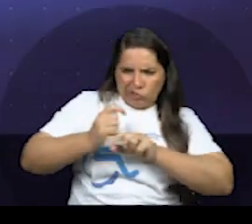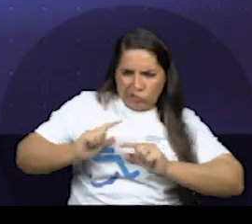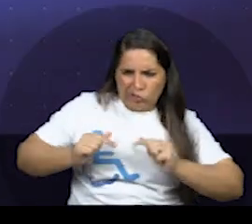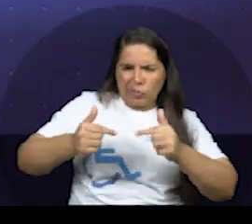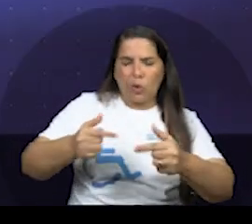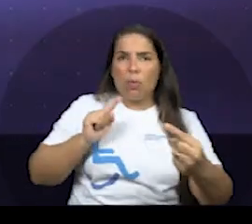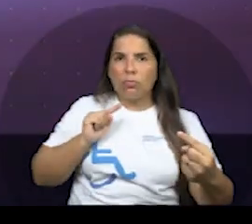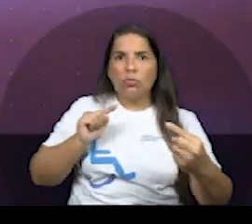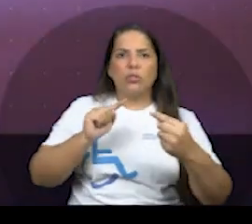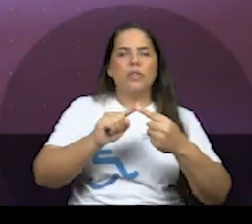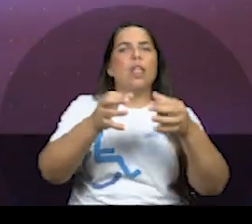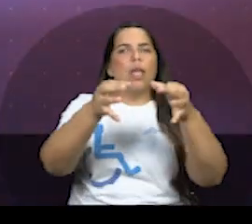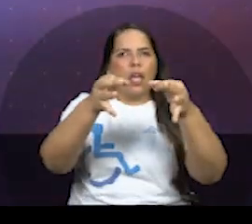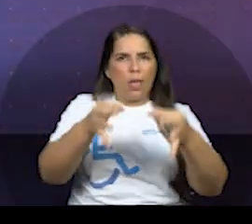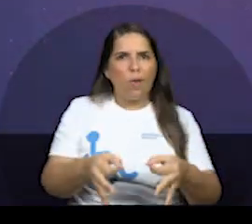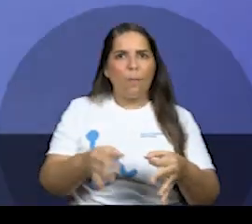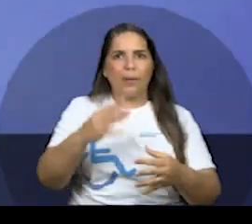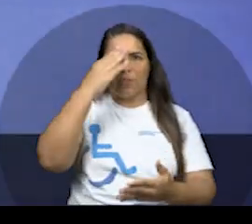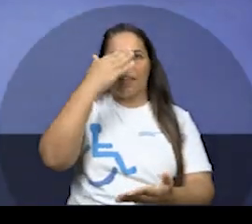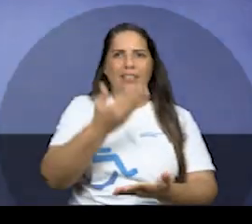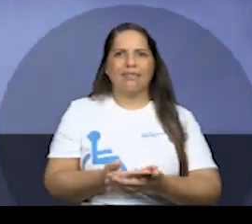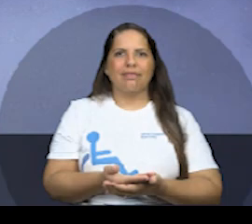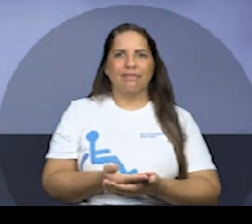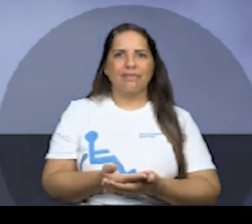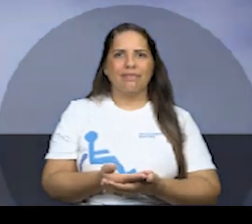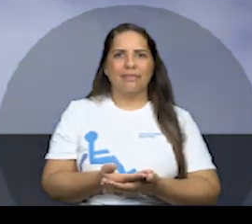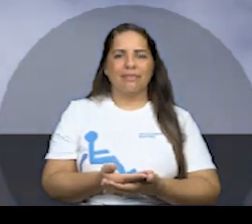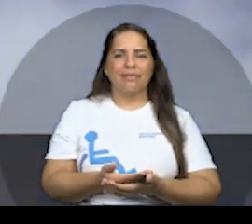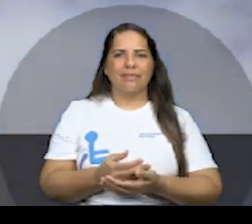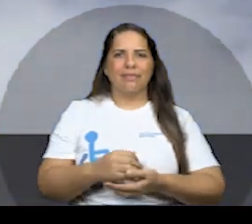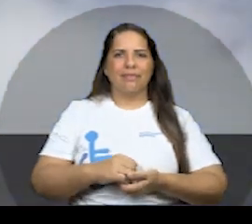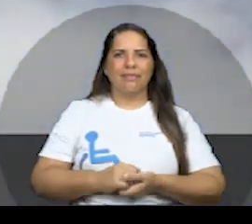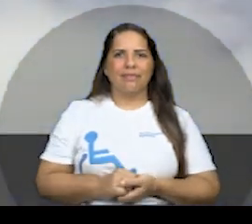em prol de algo que realmente acreditamos.